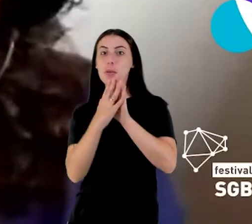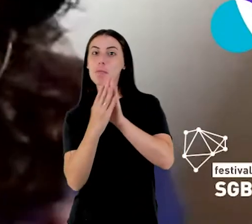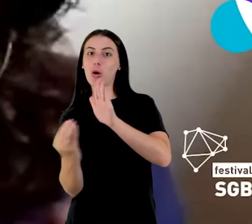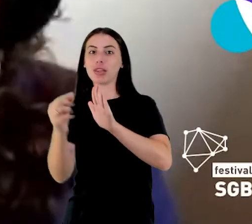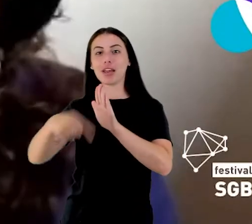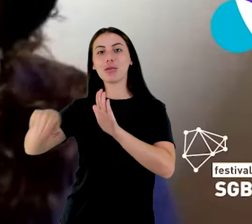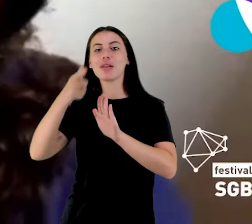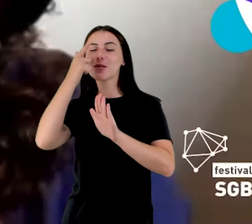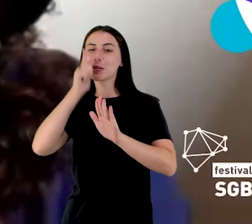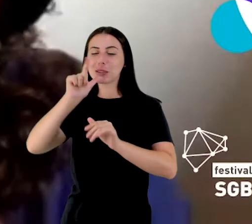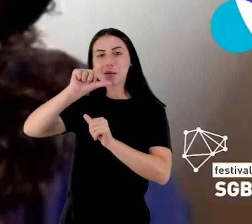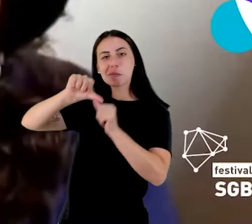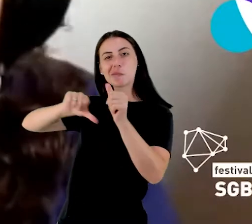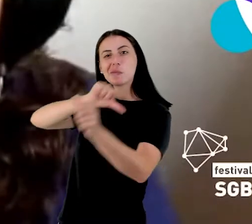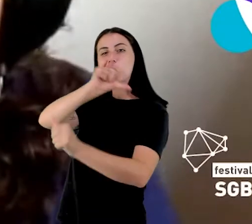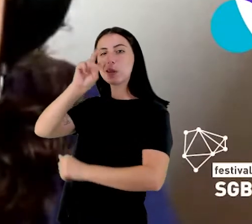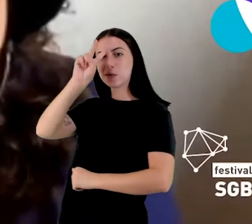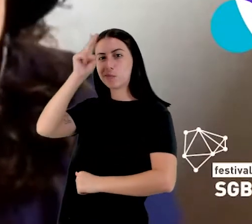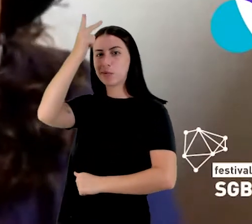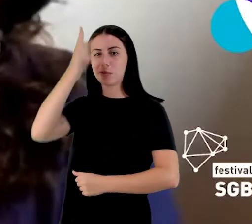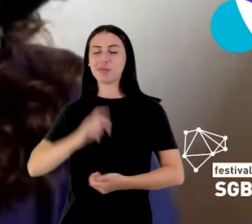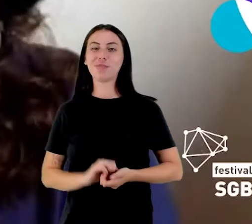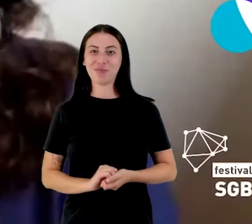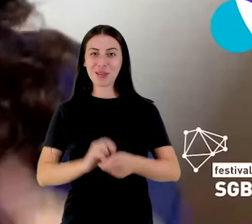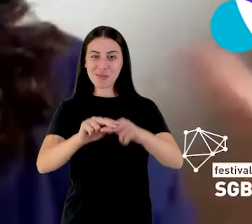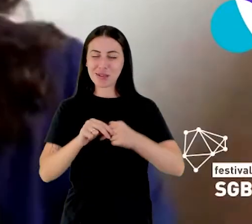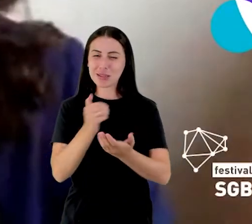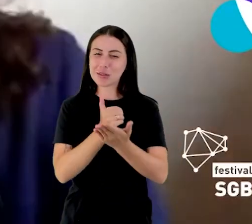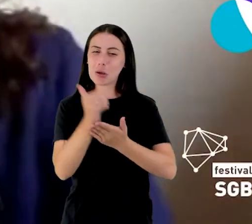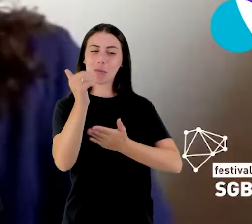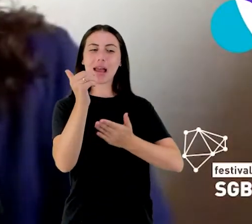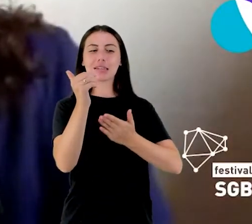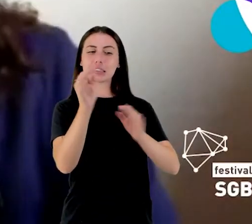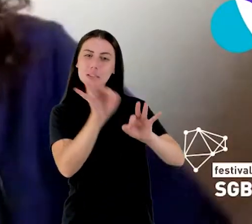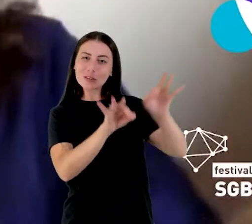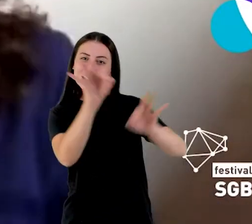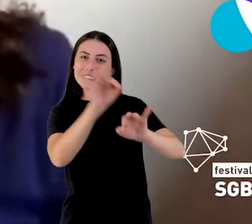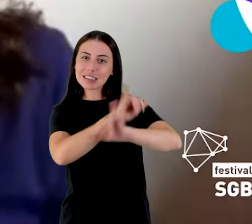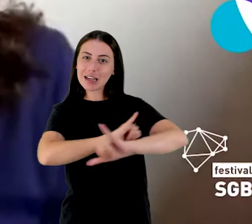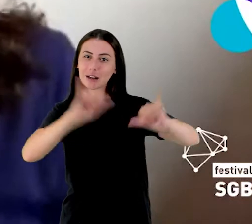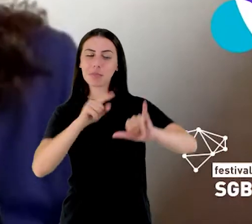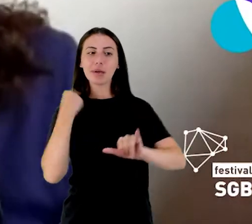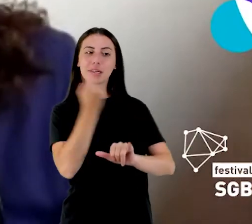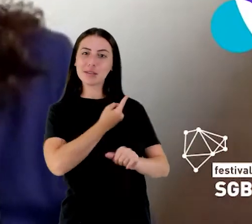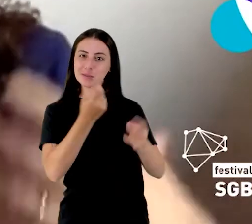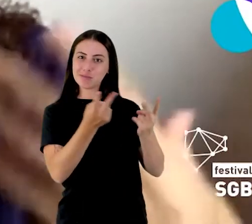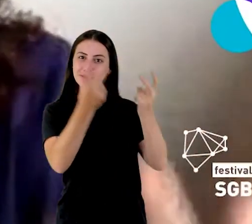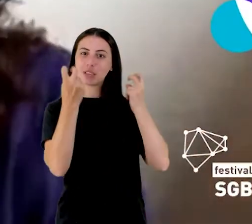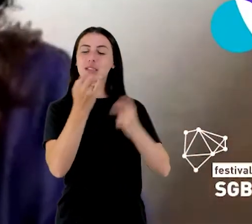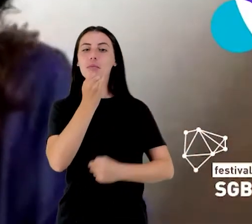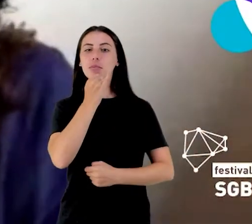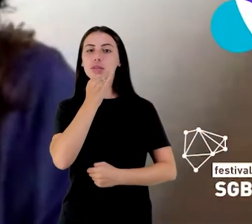a rede de cineclubes que pode receber esse filme? E, atualmente, quando a gente fala agora em plena pandemia e a gente